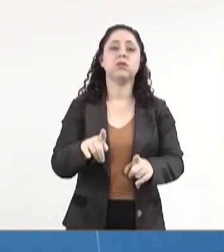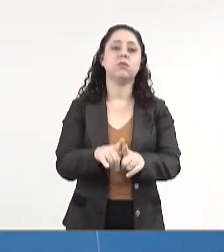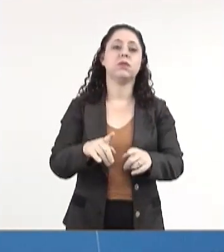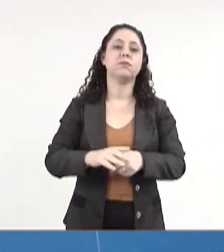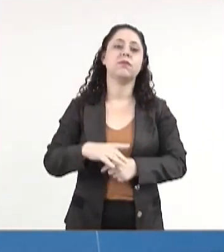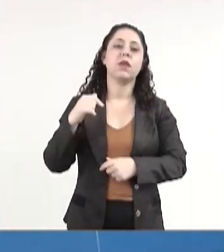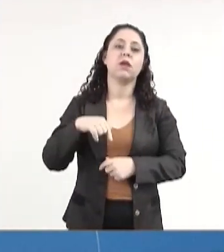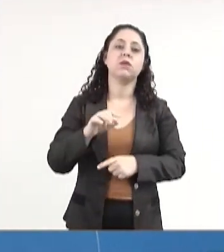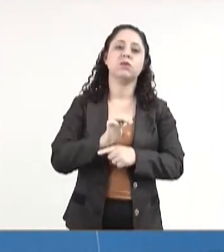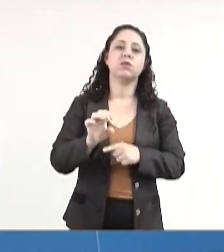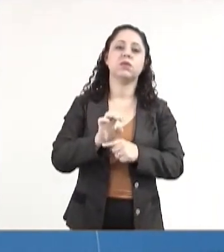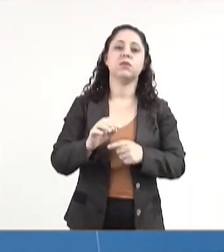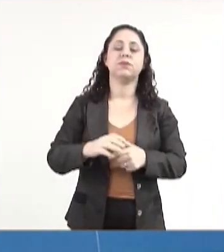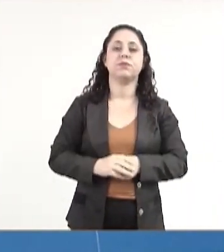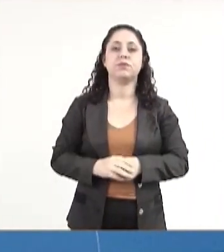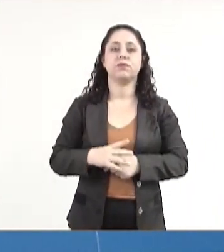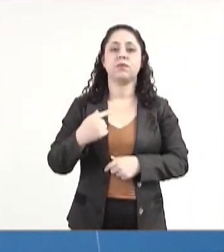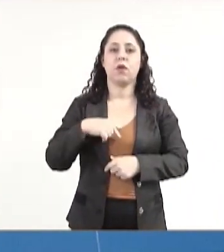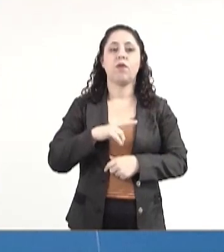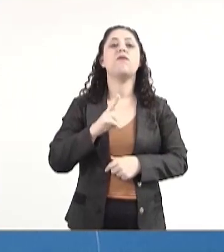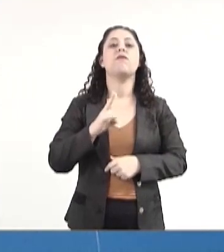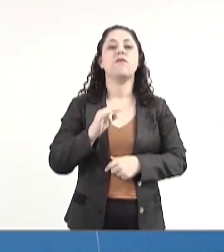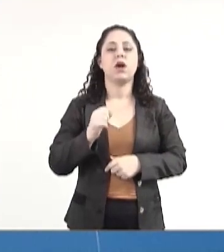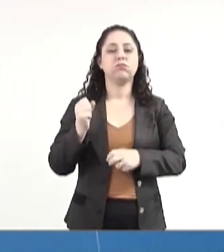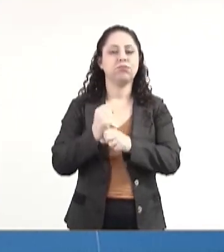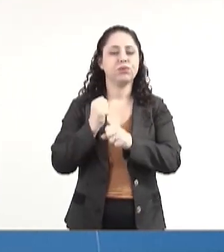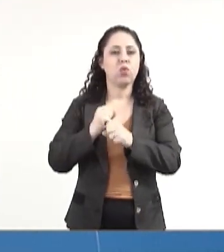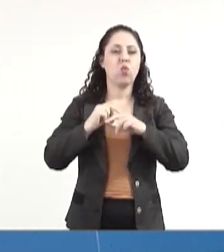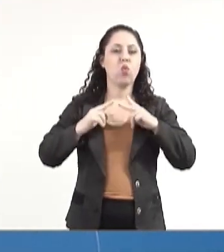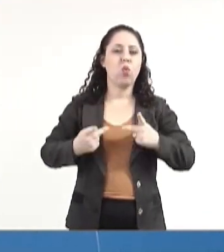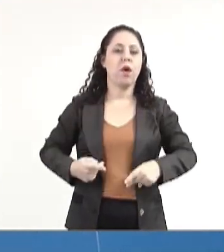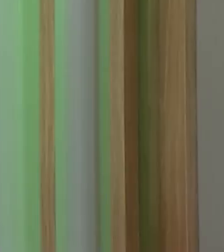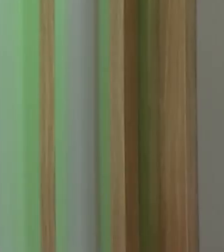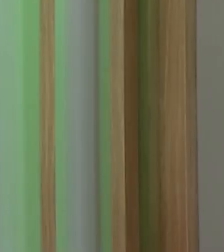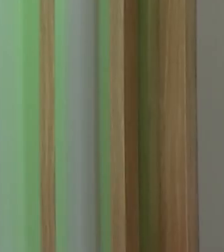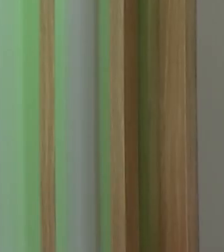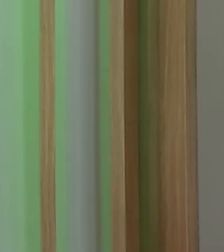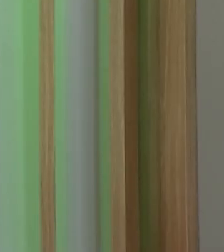idosos aqui no Mato Grosso do Sul. Assim nós vamos construir um estado mais humano.